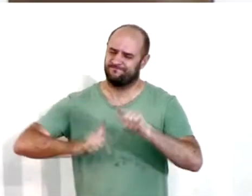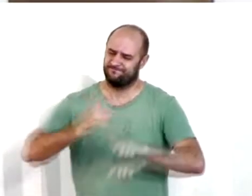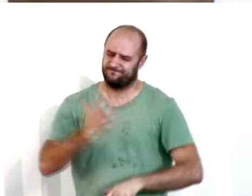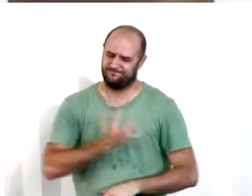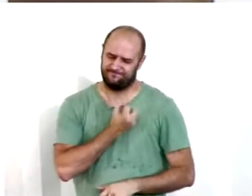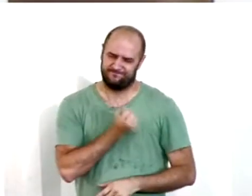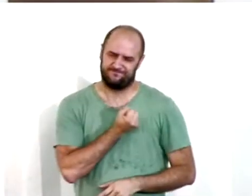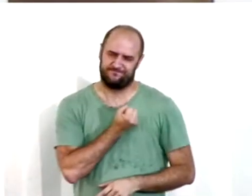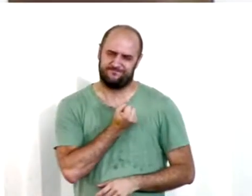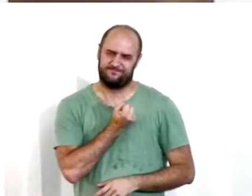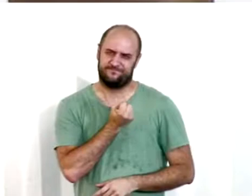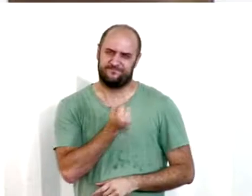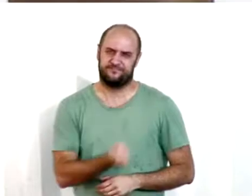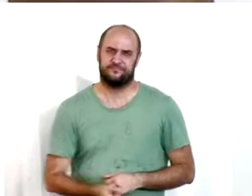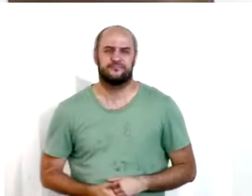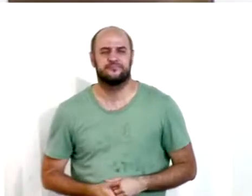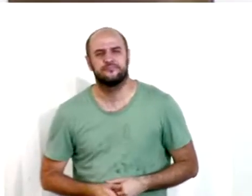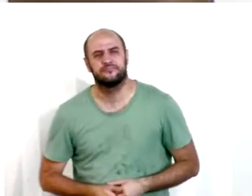salvação.